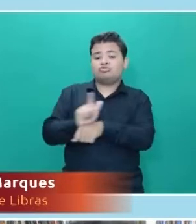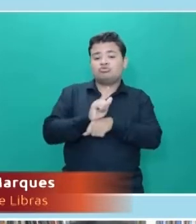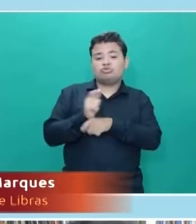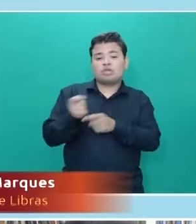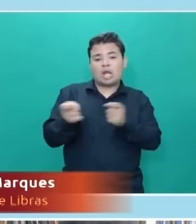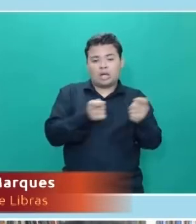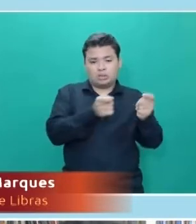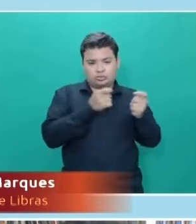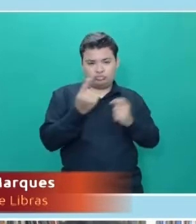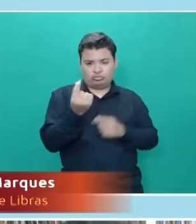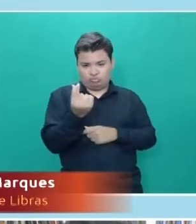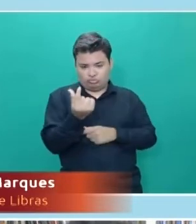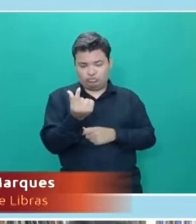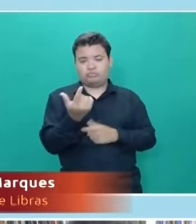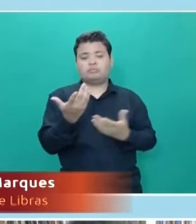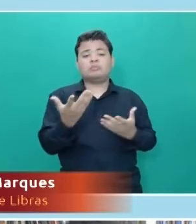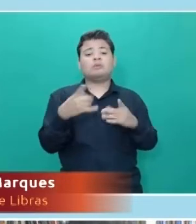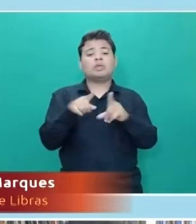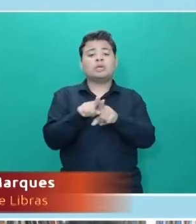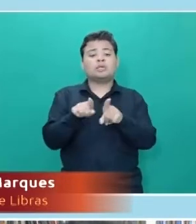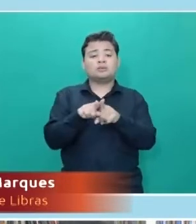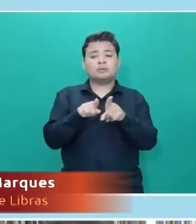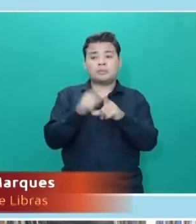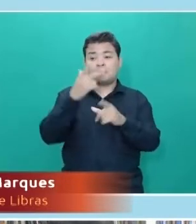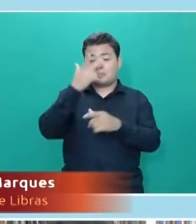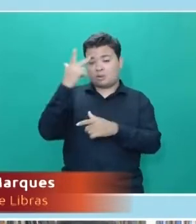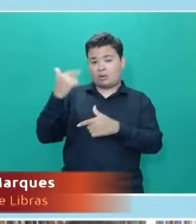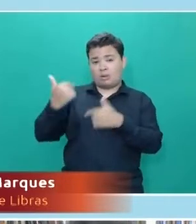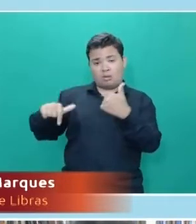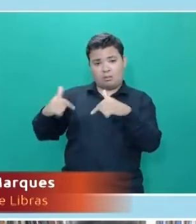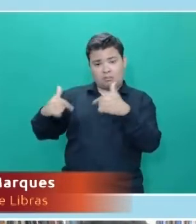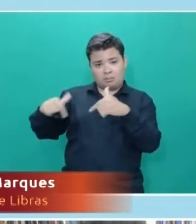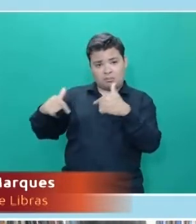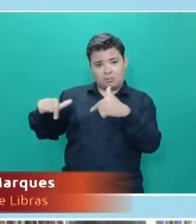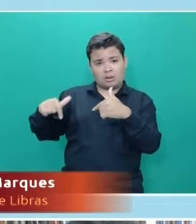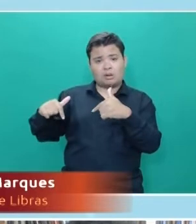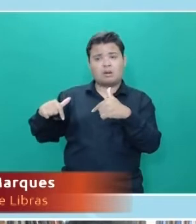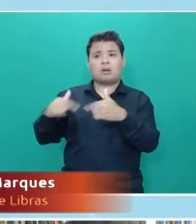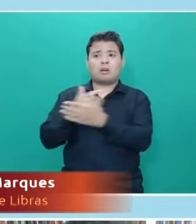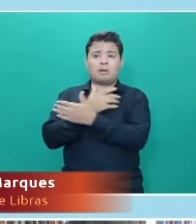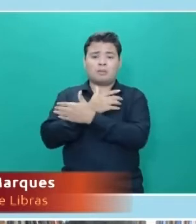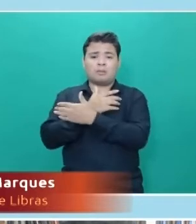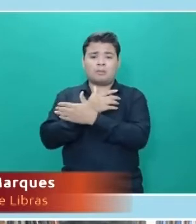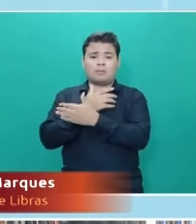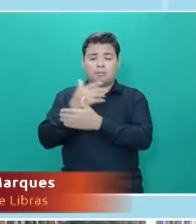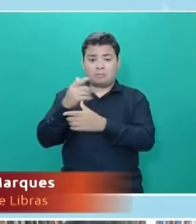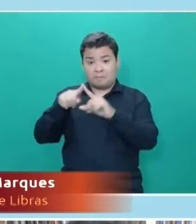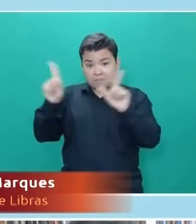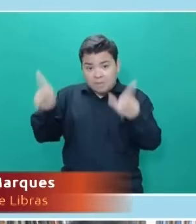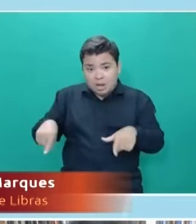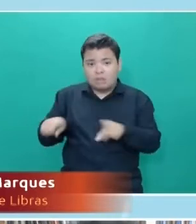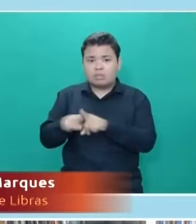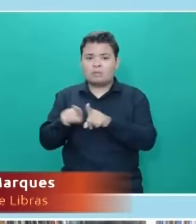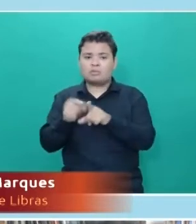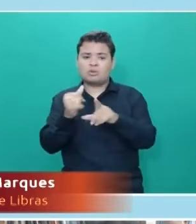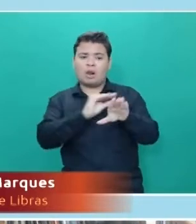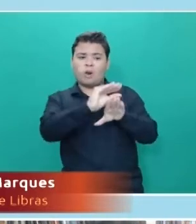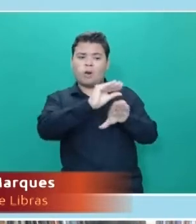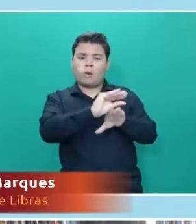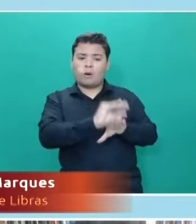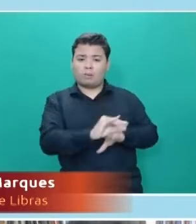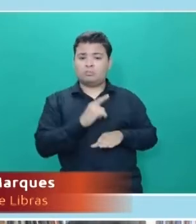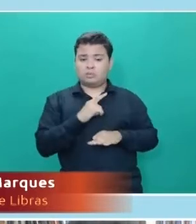que o próprio operário ou empregado também contribua. Então, esse foi o formato que